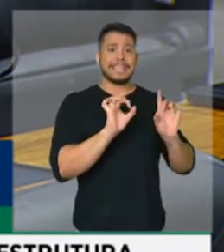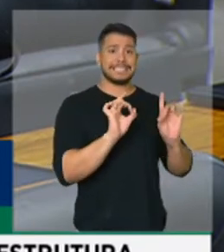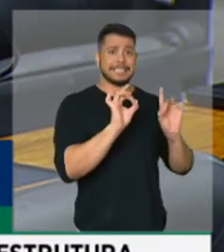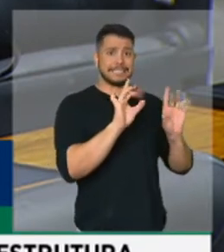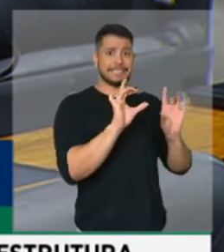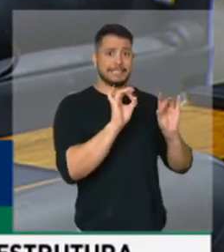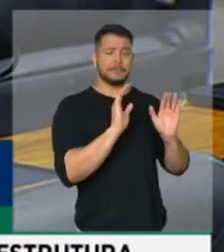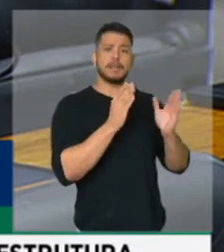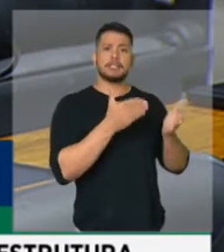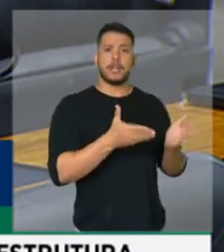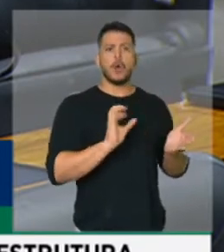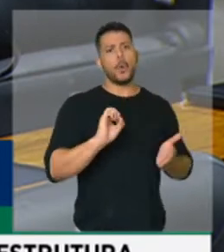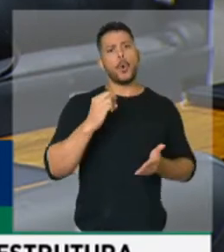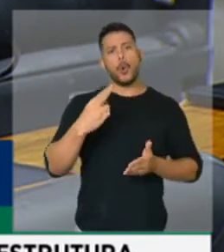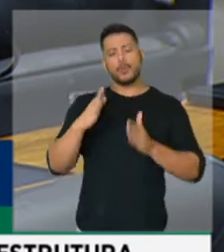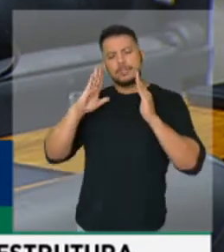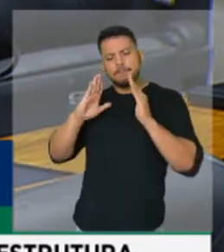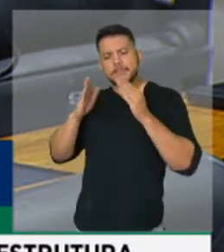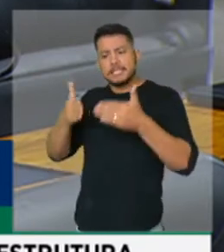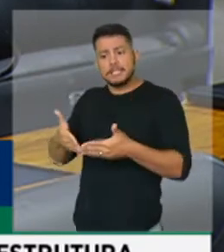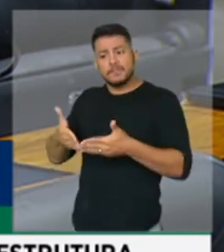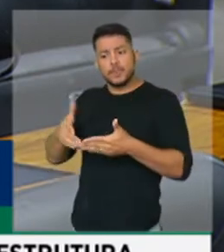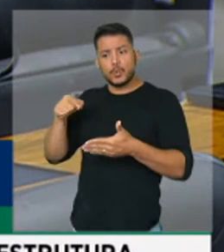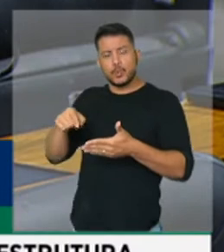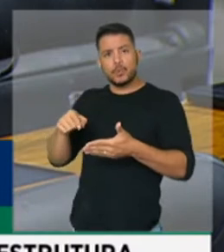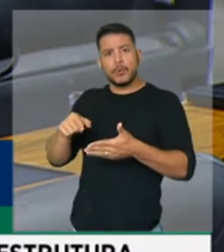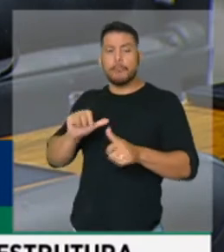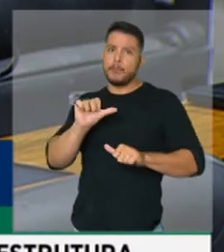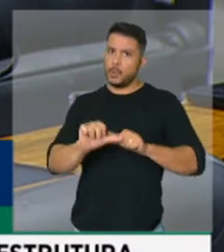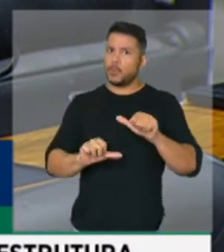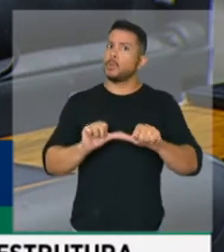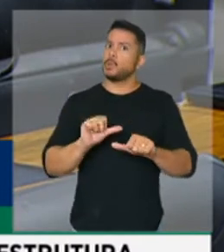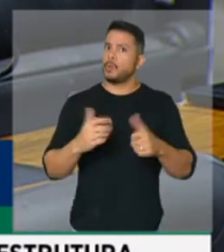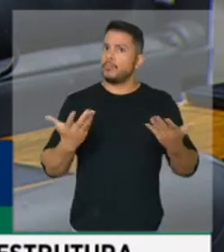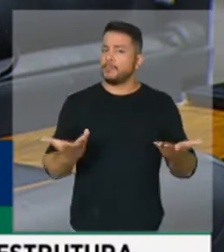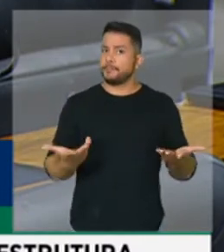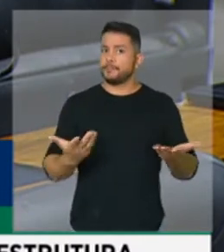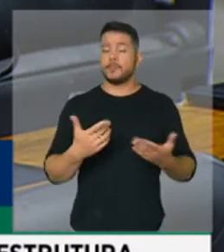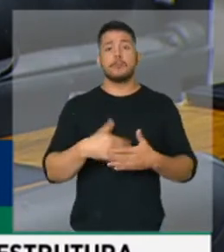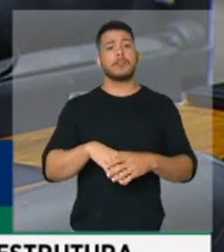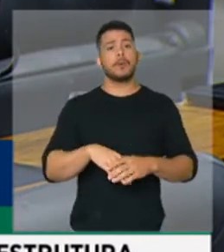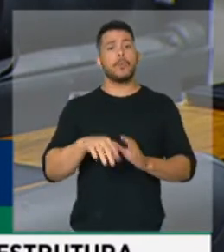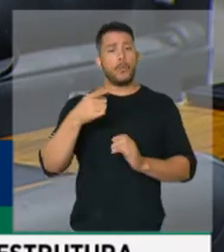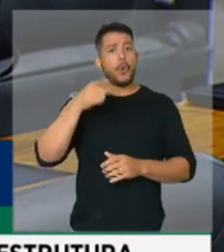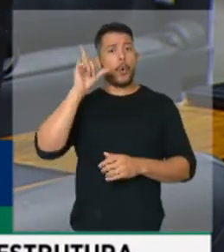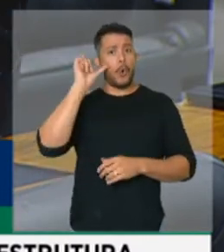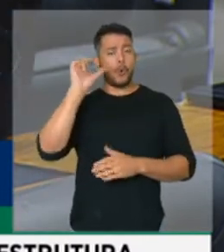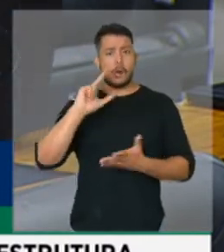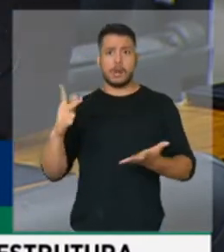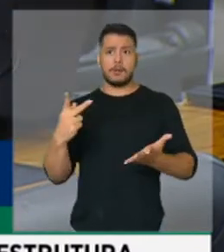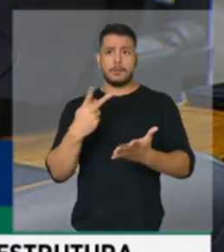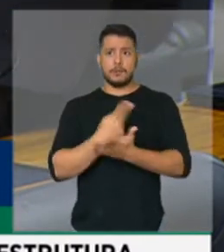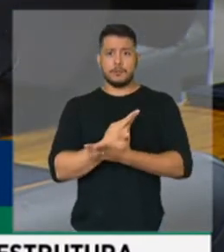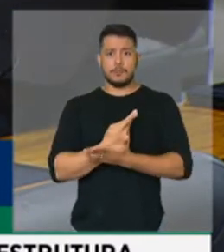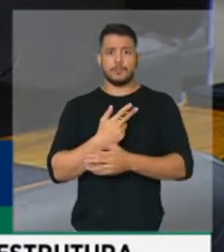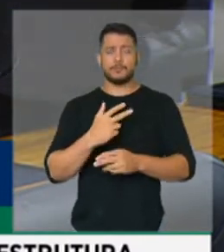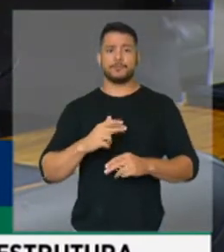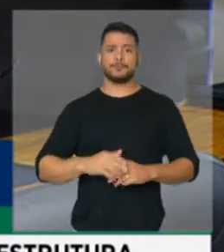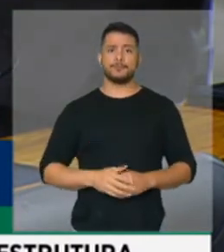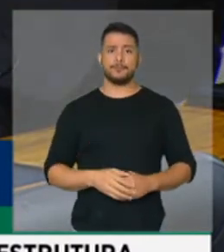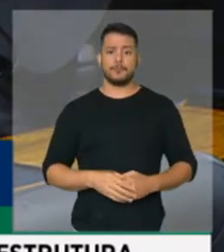A referida alteração foi publicizada ao plenário no dia de ontem, 6 de julho, por decisão da